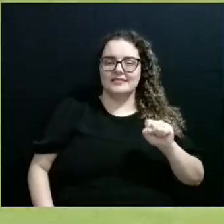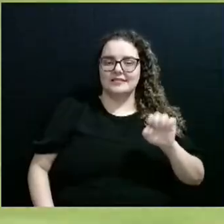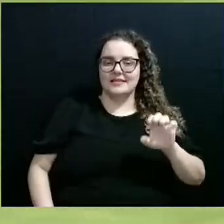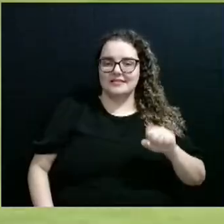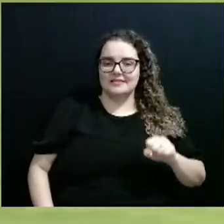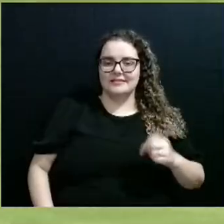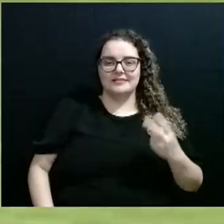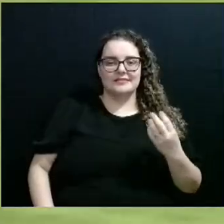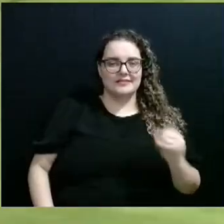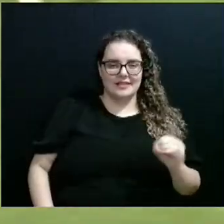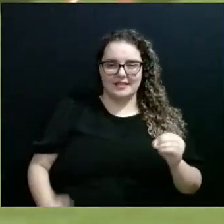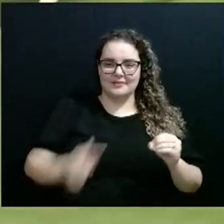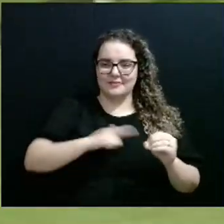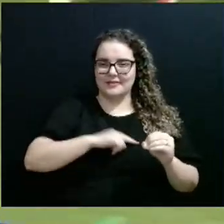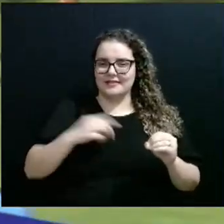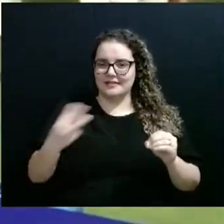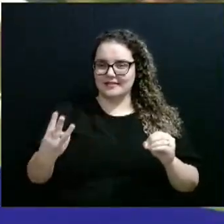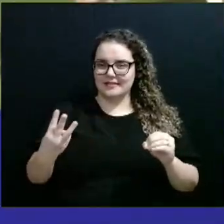3.